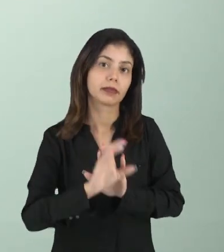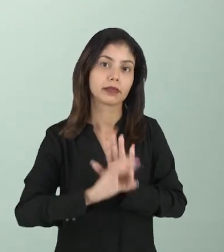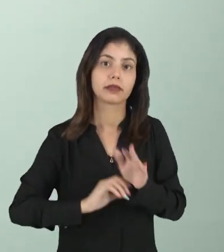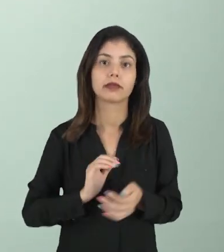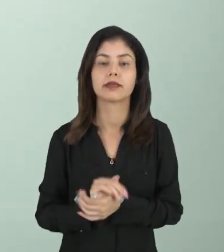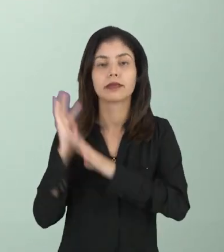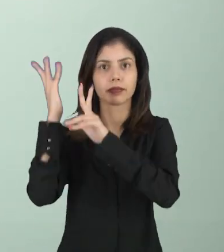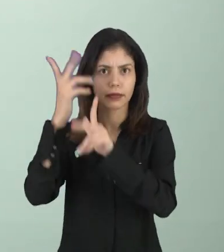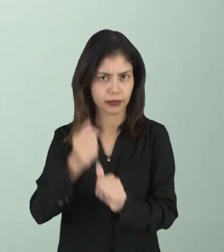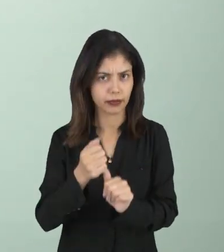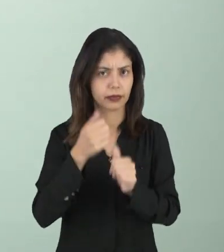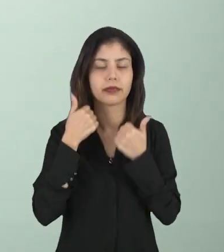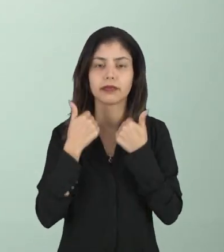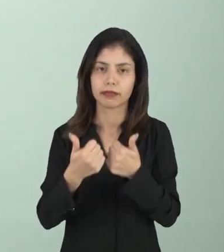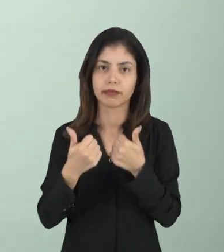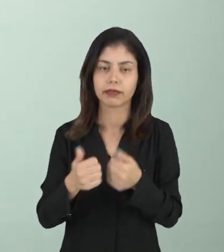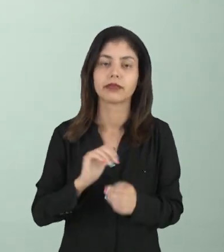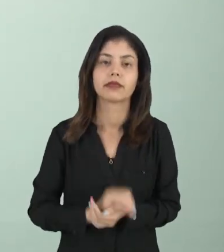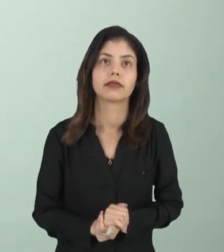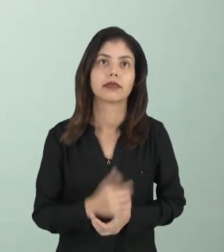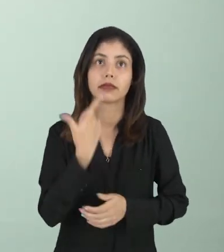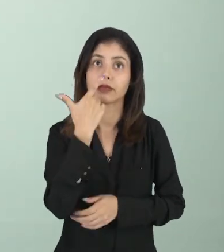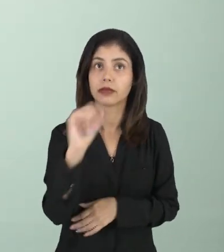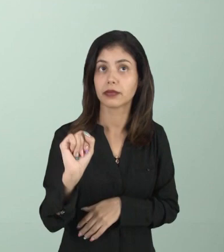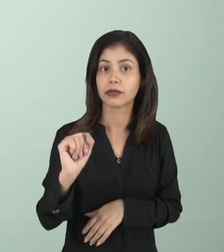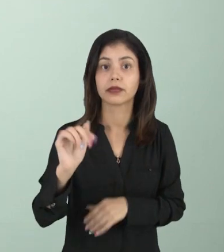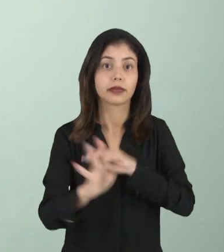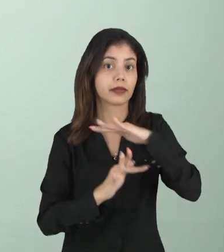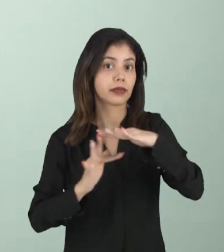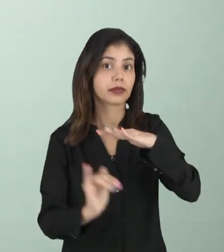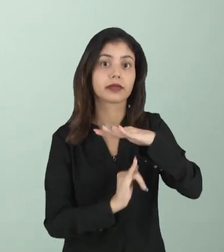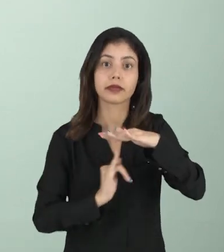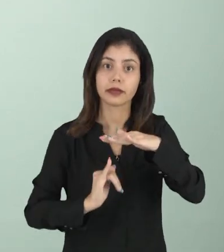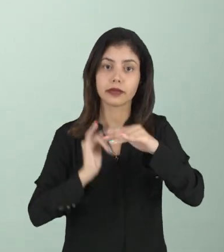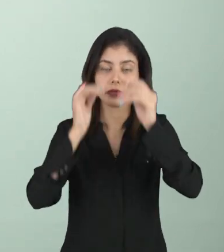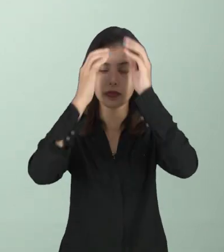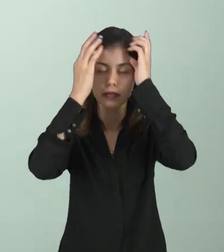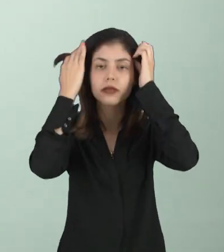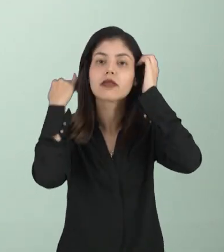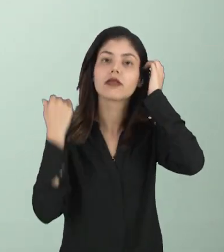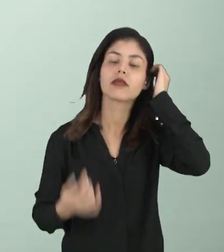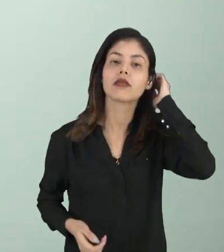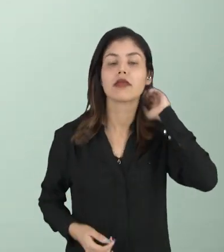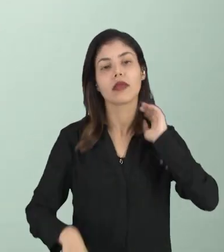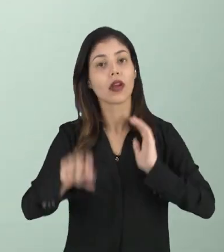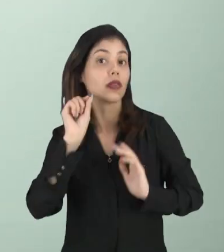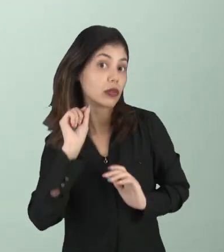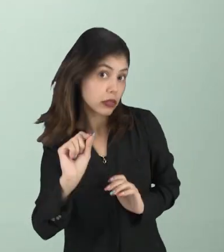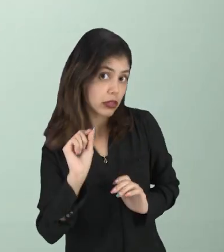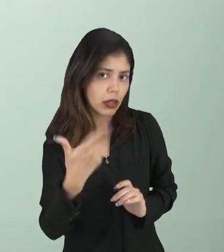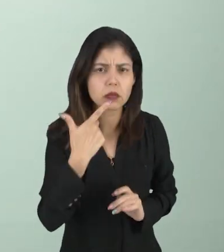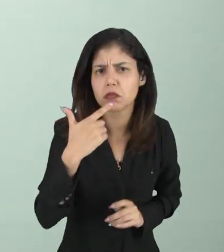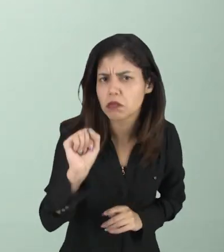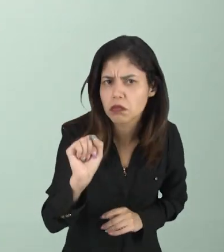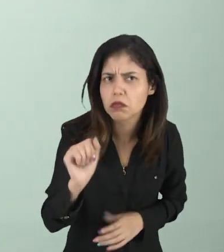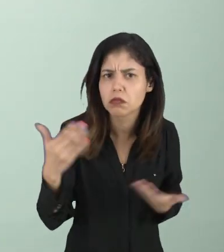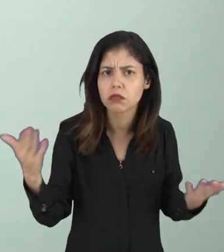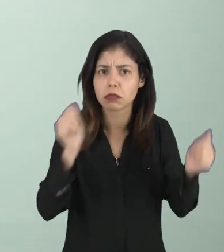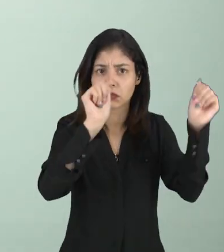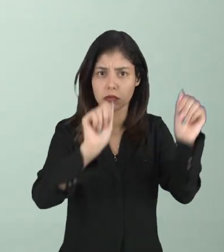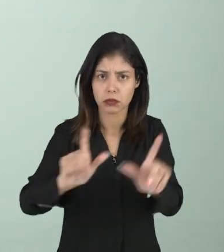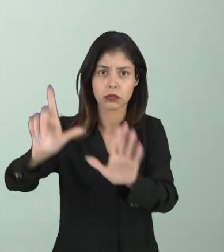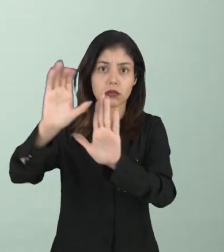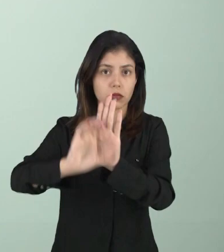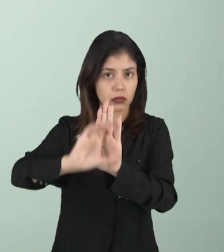conteúdo. E relembre, vamos lá, linguagem formal e informal. Primeiro, o que é a linguagem? Acompanhe